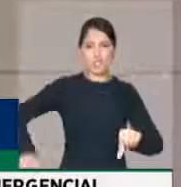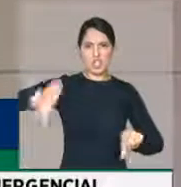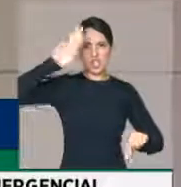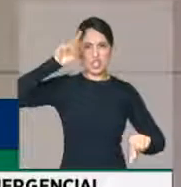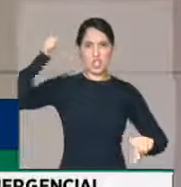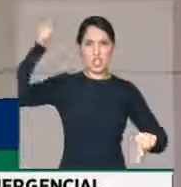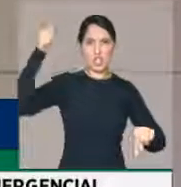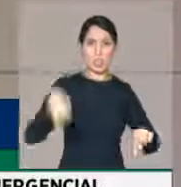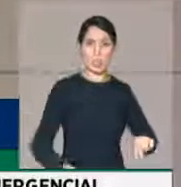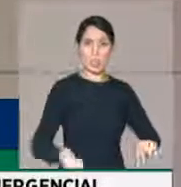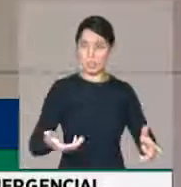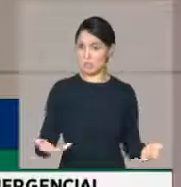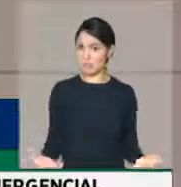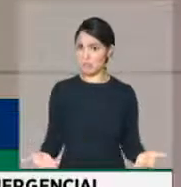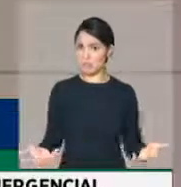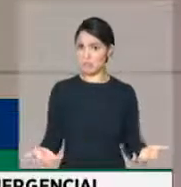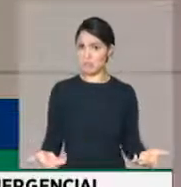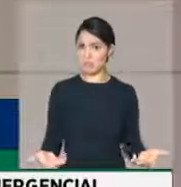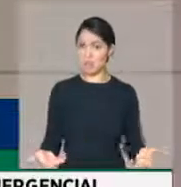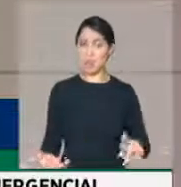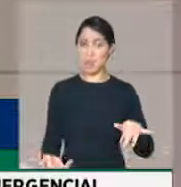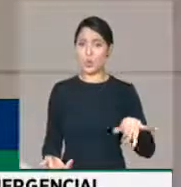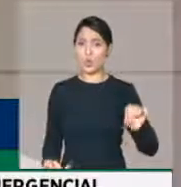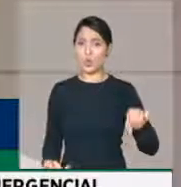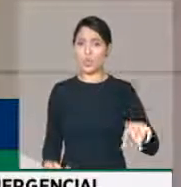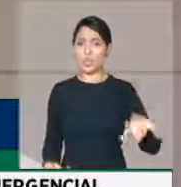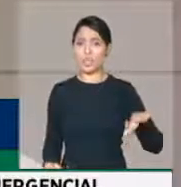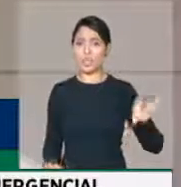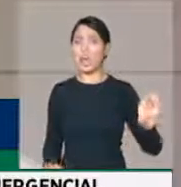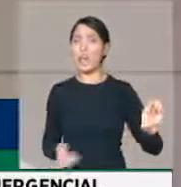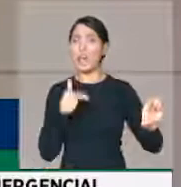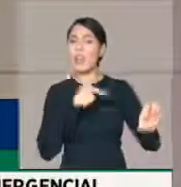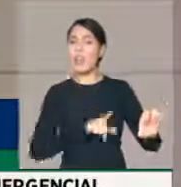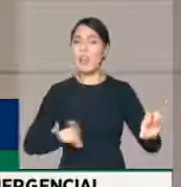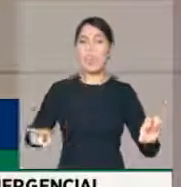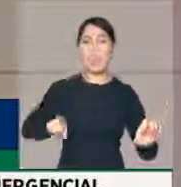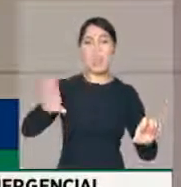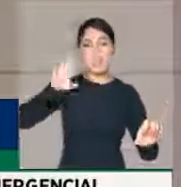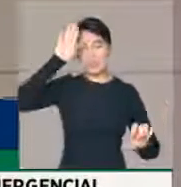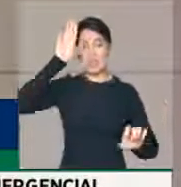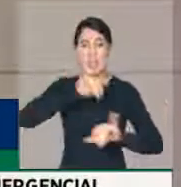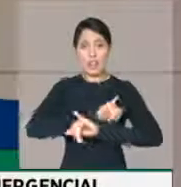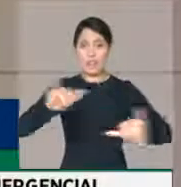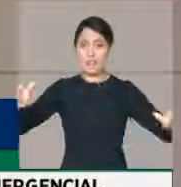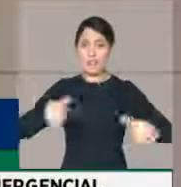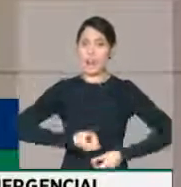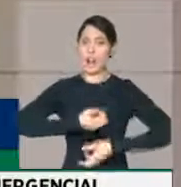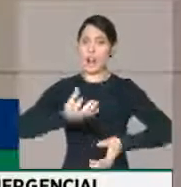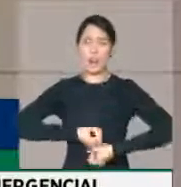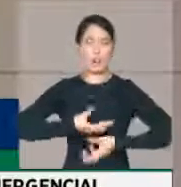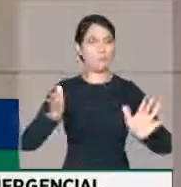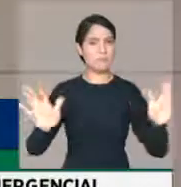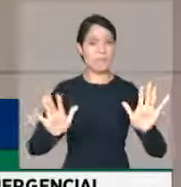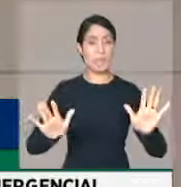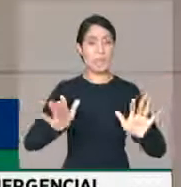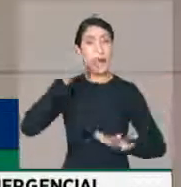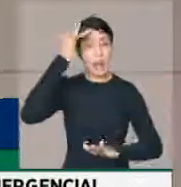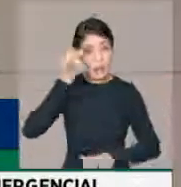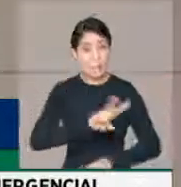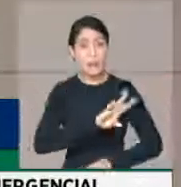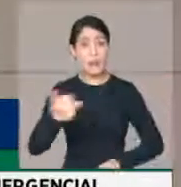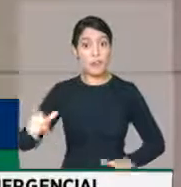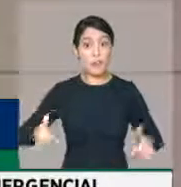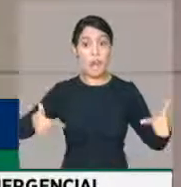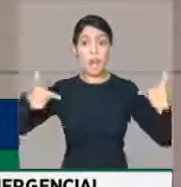países, como Mussolini, que Bolsonaro insiste em relembrar. E, por fim, amanhã faremos um ato e queremos